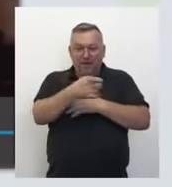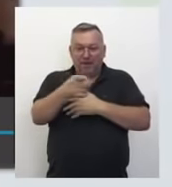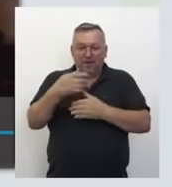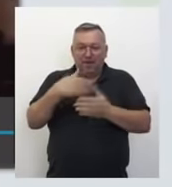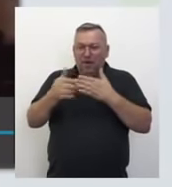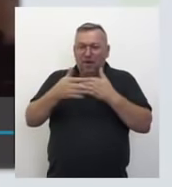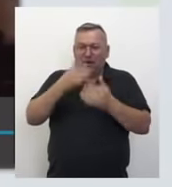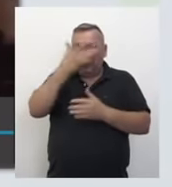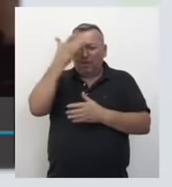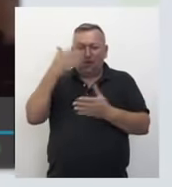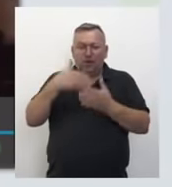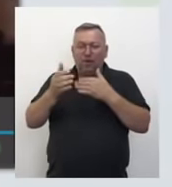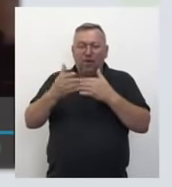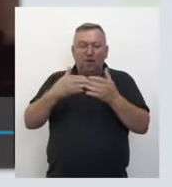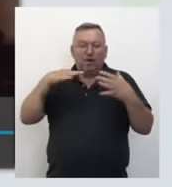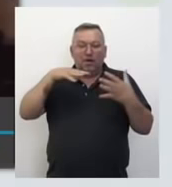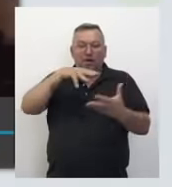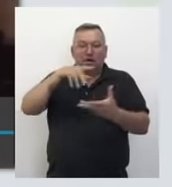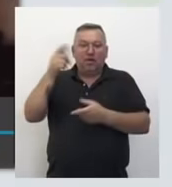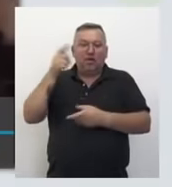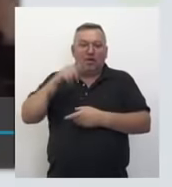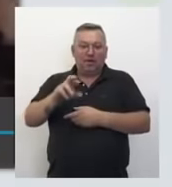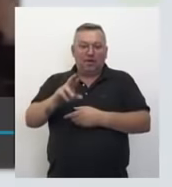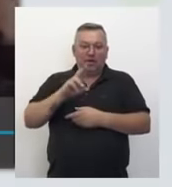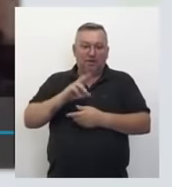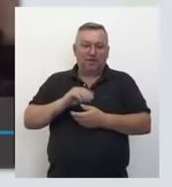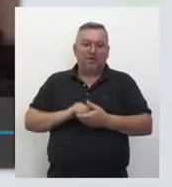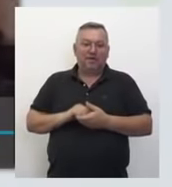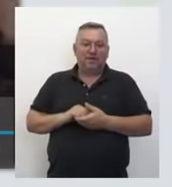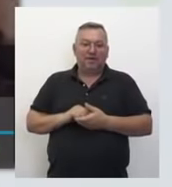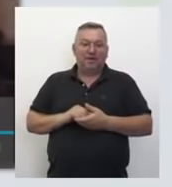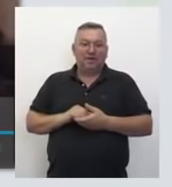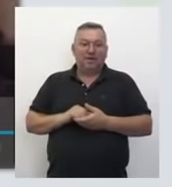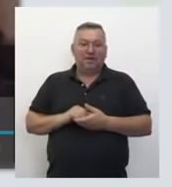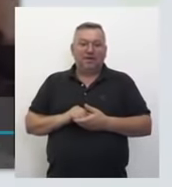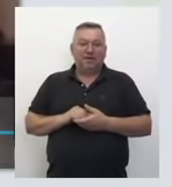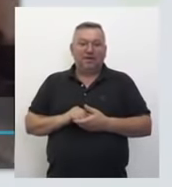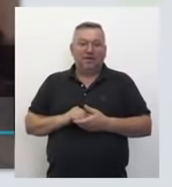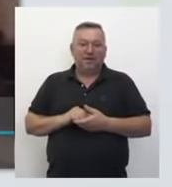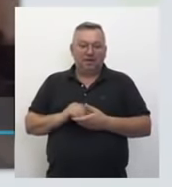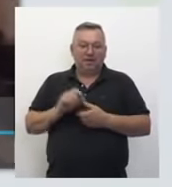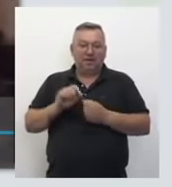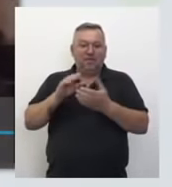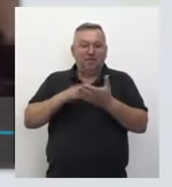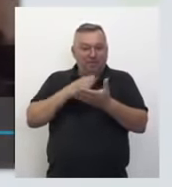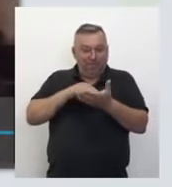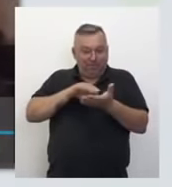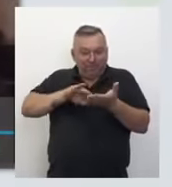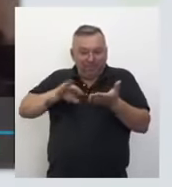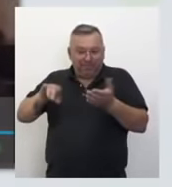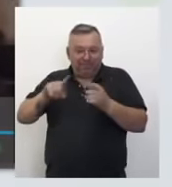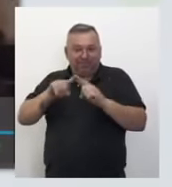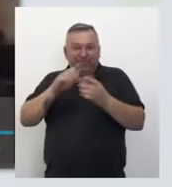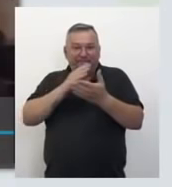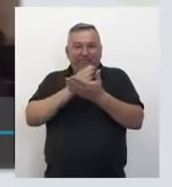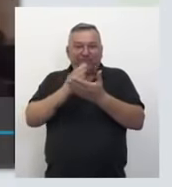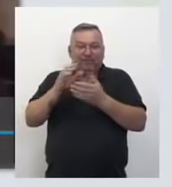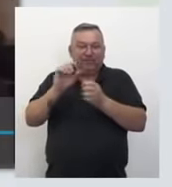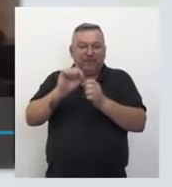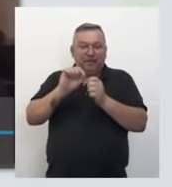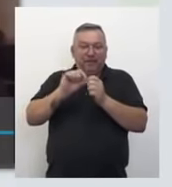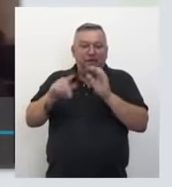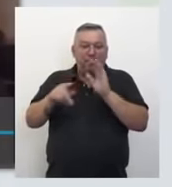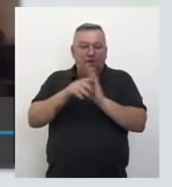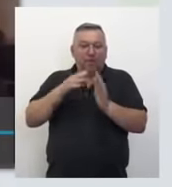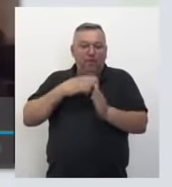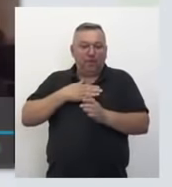de qualquer lugar do mundo consiga respondê-lo. Então eu vou usar aqui, vou deixar meu livrinho do lado e vou começar a construir o meu